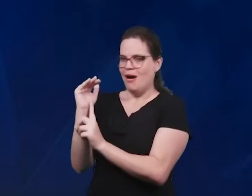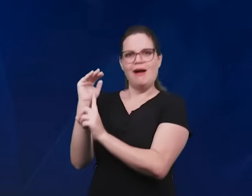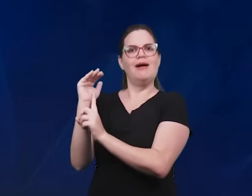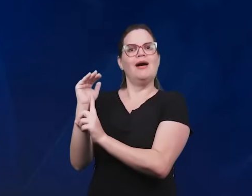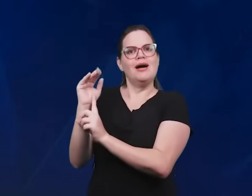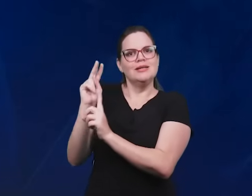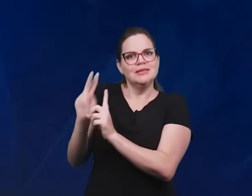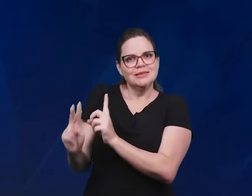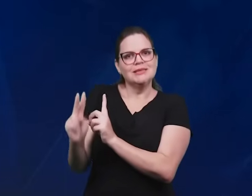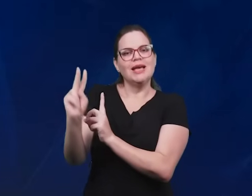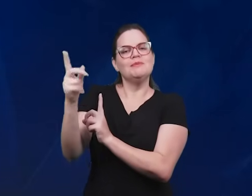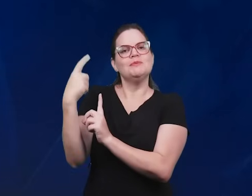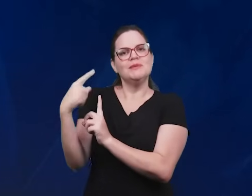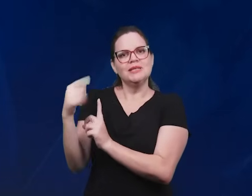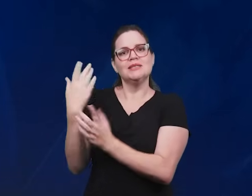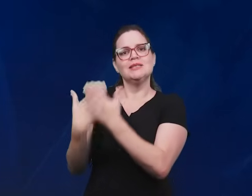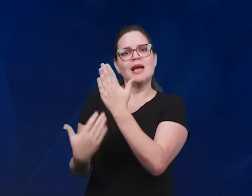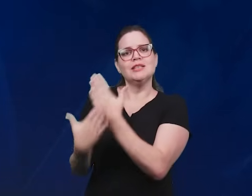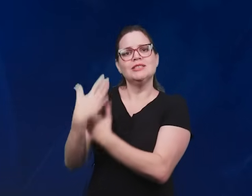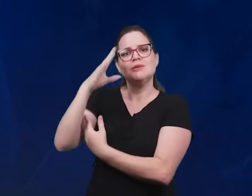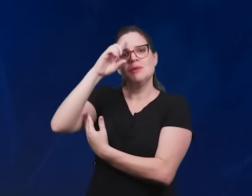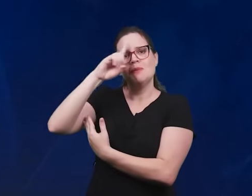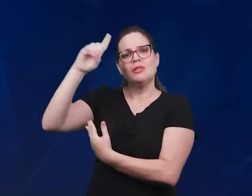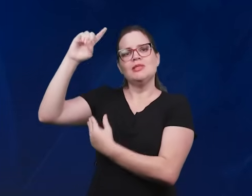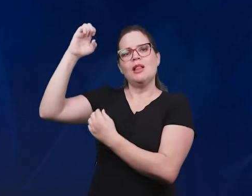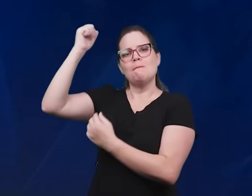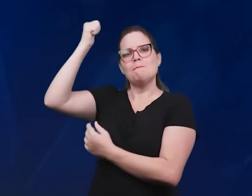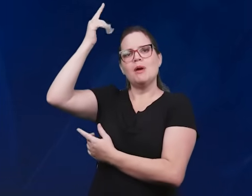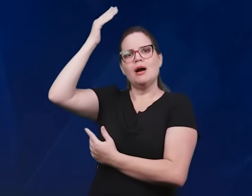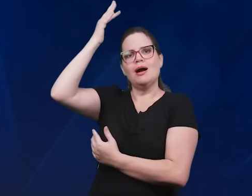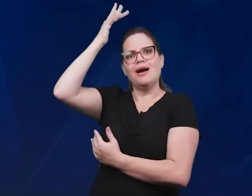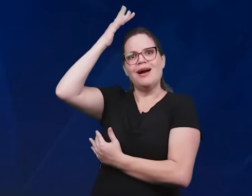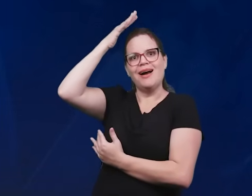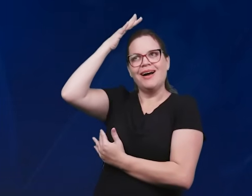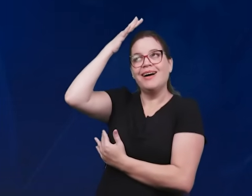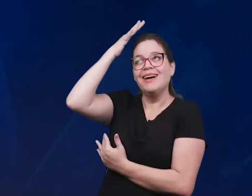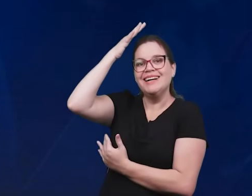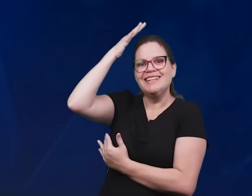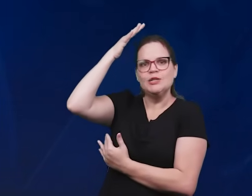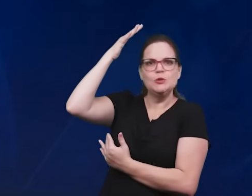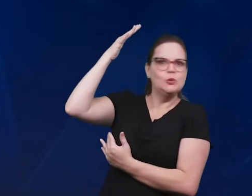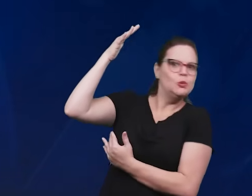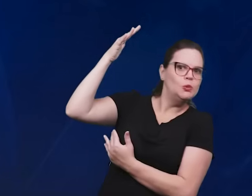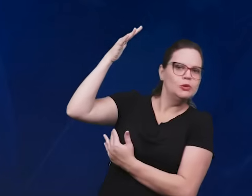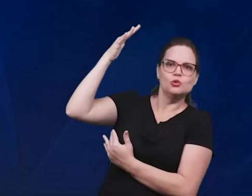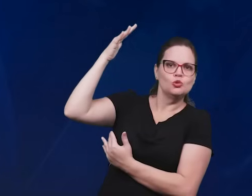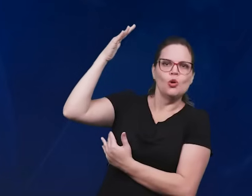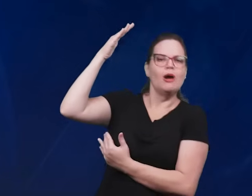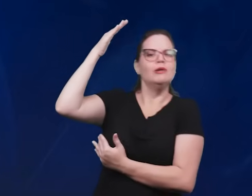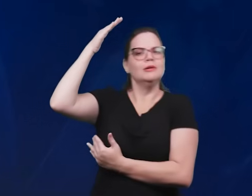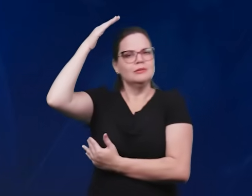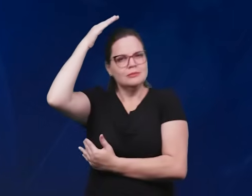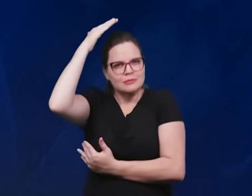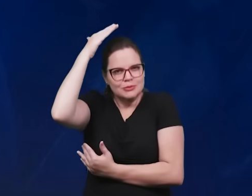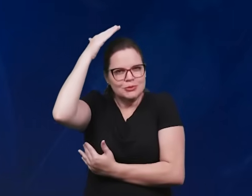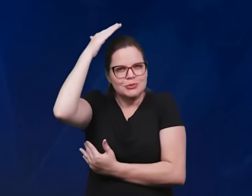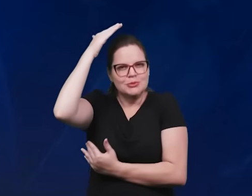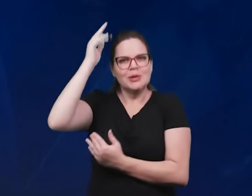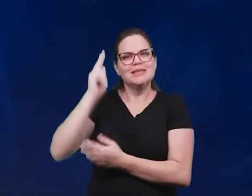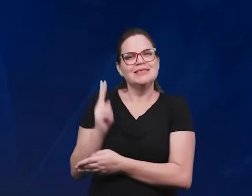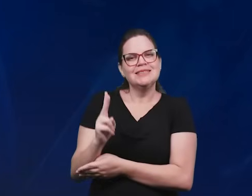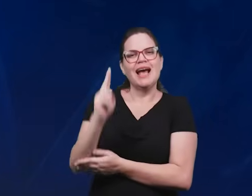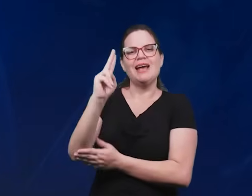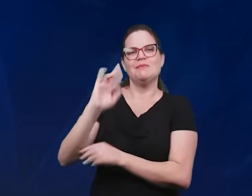seguro da poderosa mão de Deus. Permaneça debaixo da sombra acolhedora e do abrigo protetor da